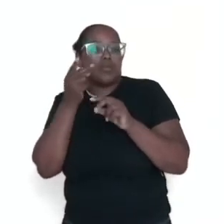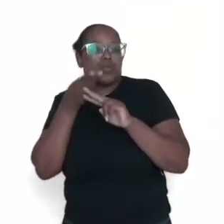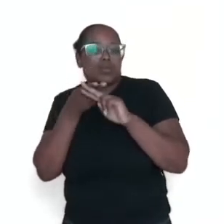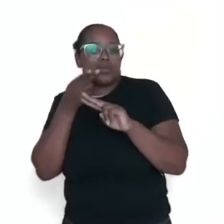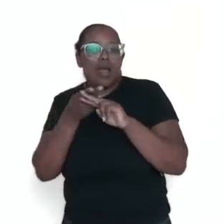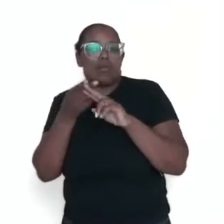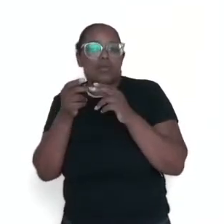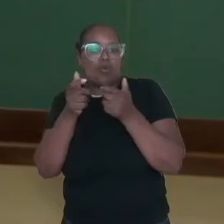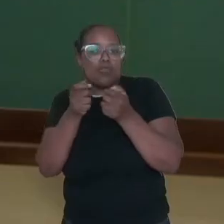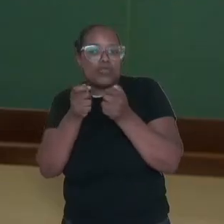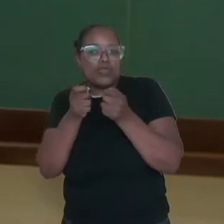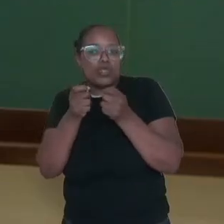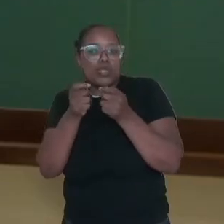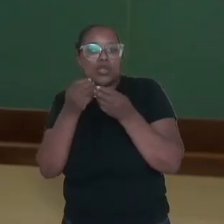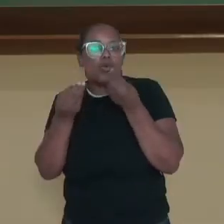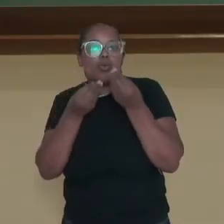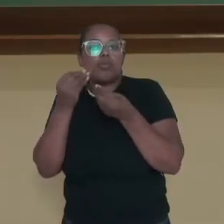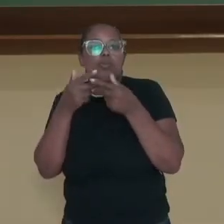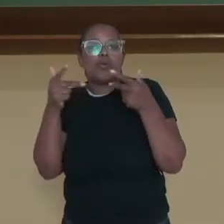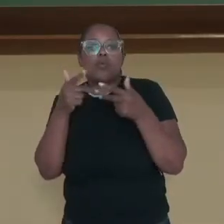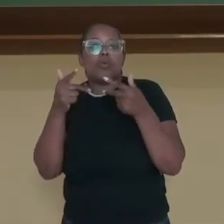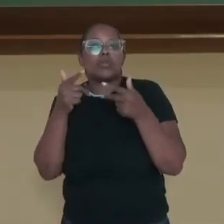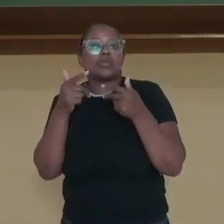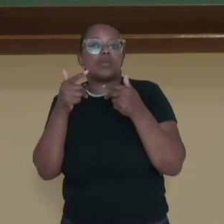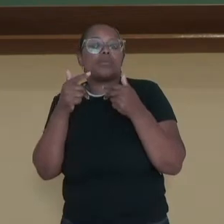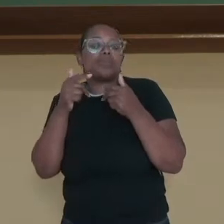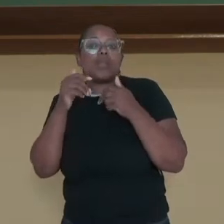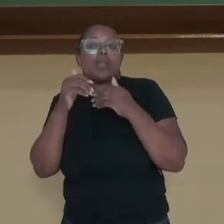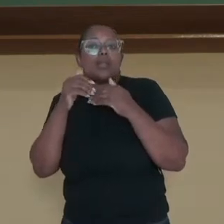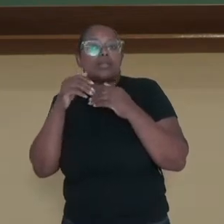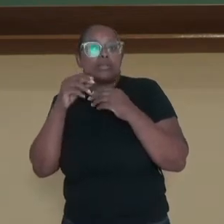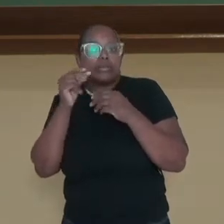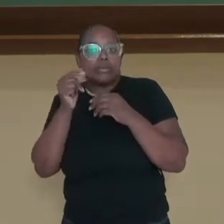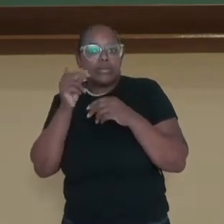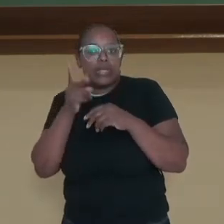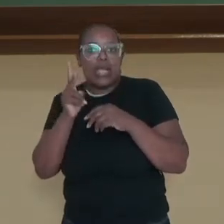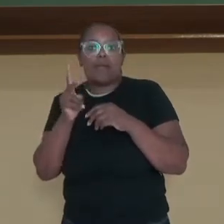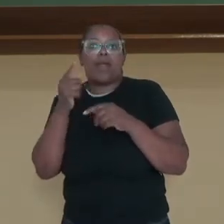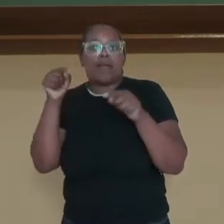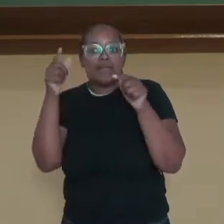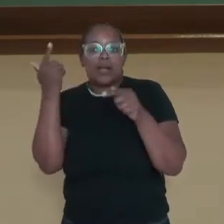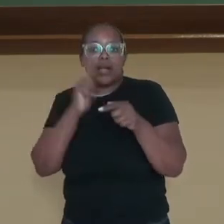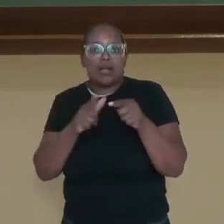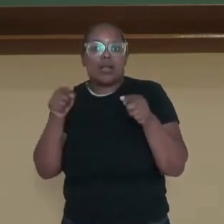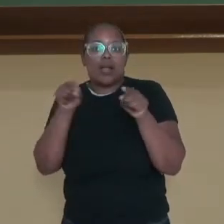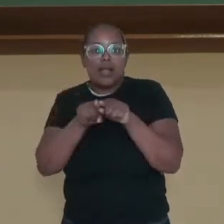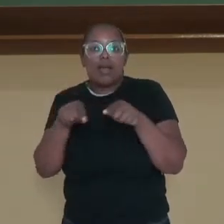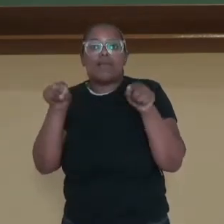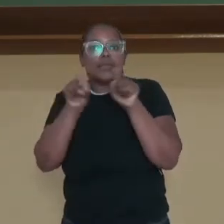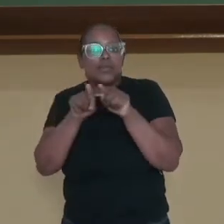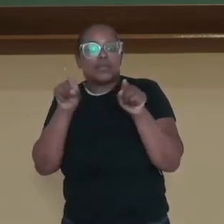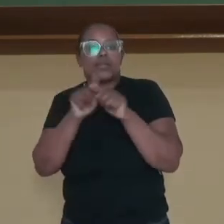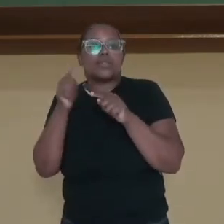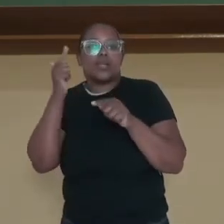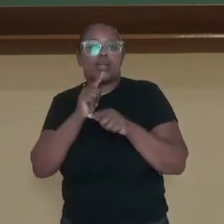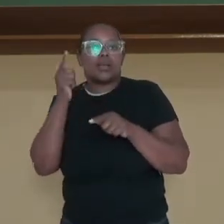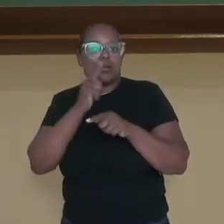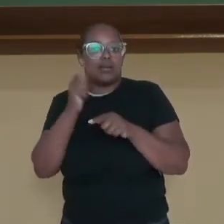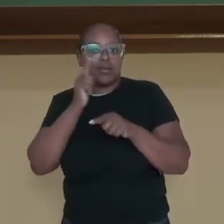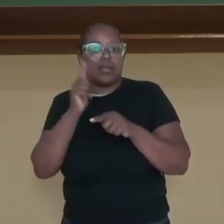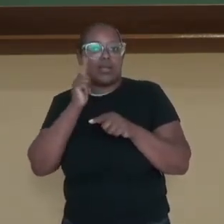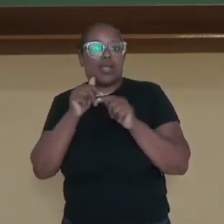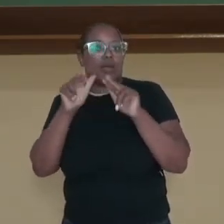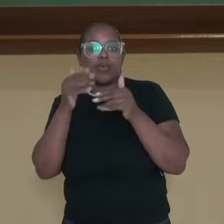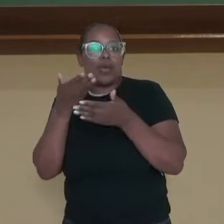como uma atividade competitiva. Por exemplo, as antigas máquinas de fliperama que ficavam, né,